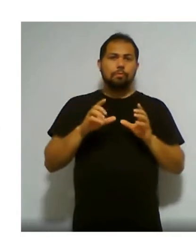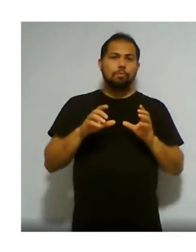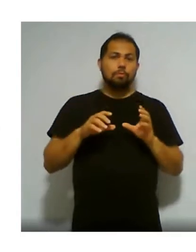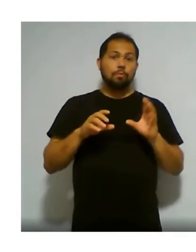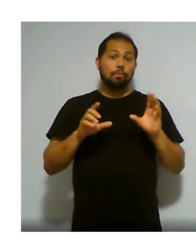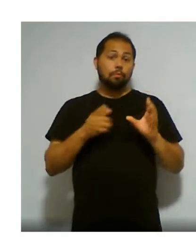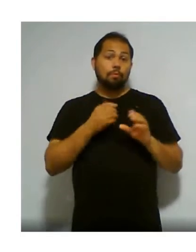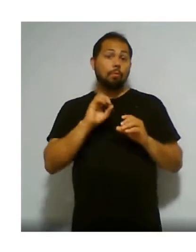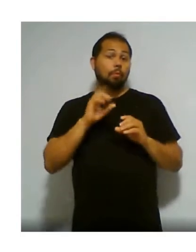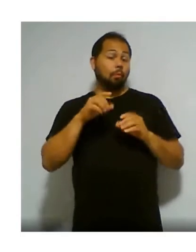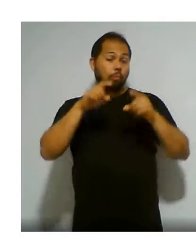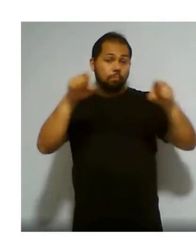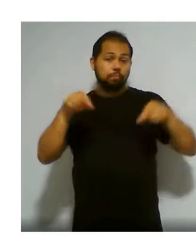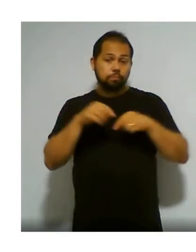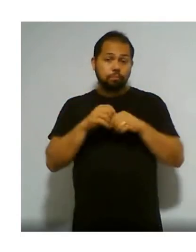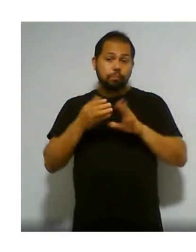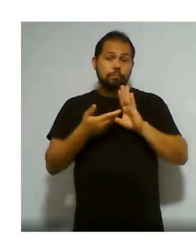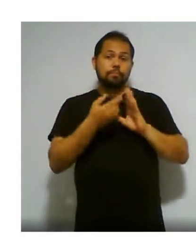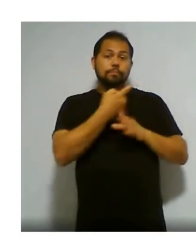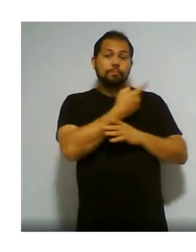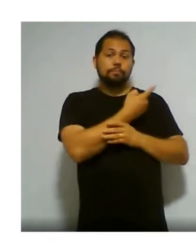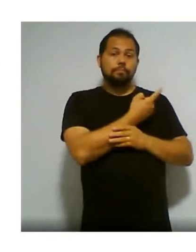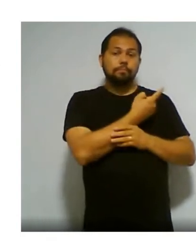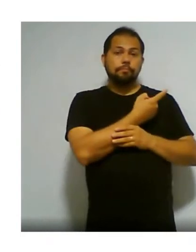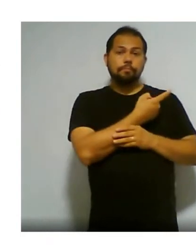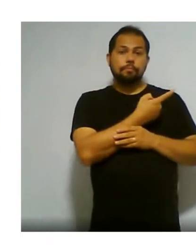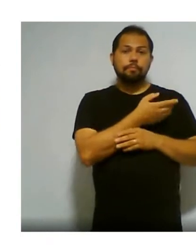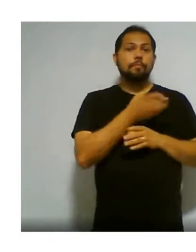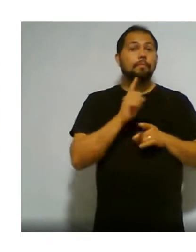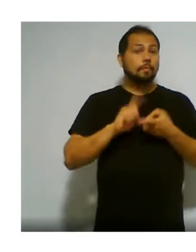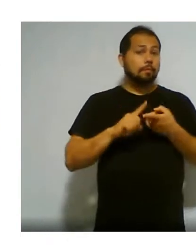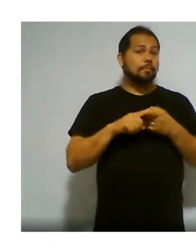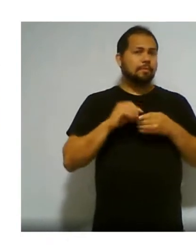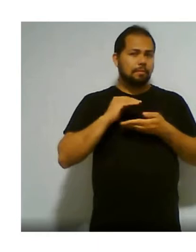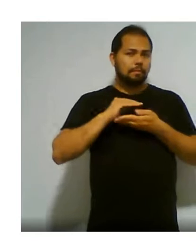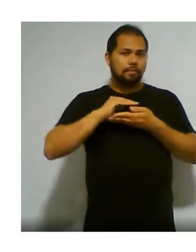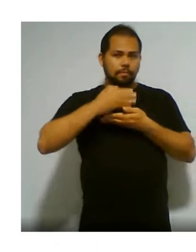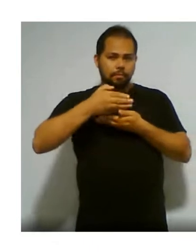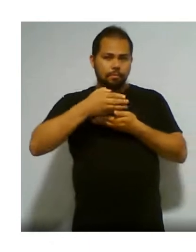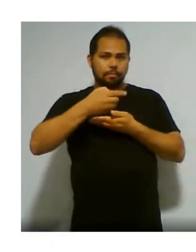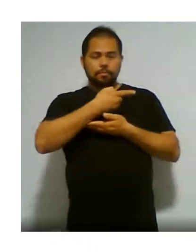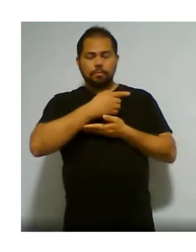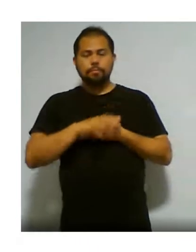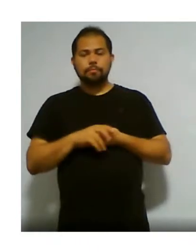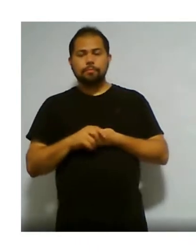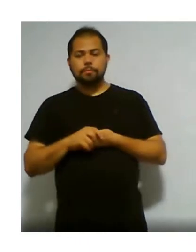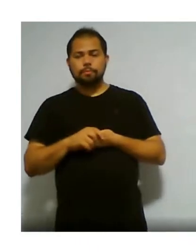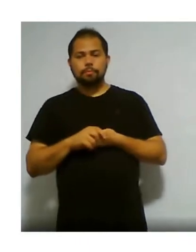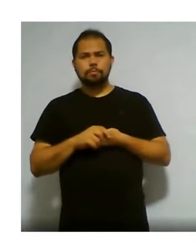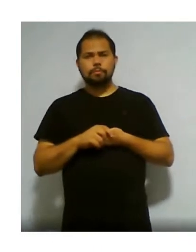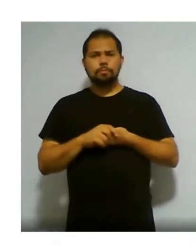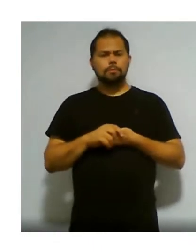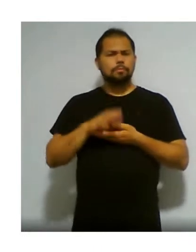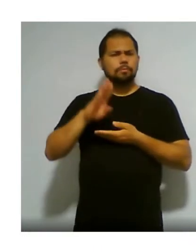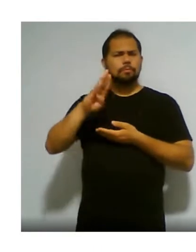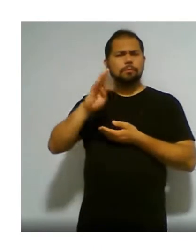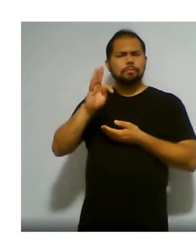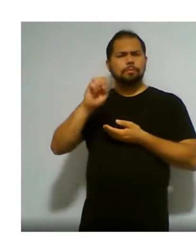computador do laboratório, assim. Embora aqui seja de notebook também e usa parecido com o nosso laboratório. Aqui é uma bateria de 3.3